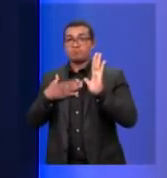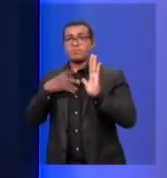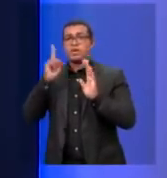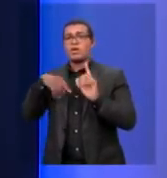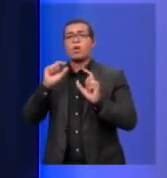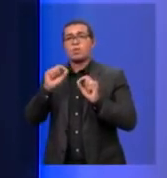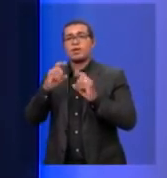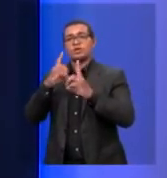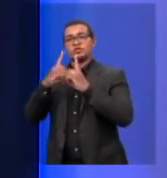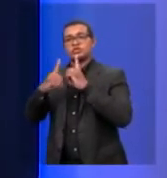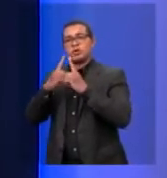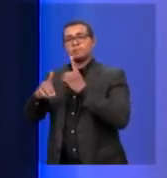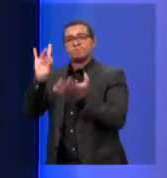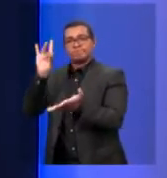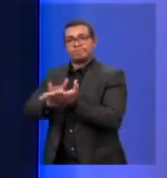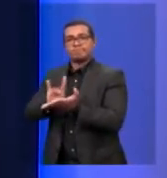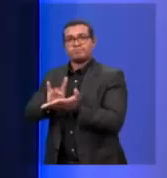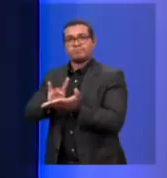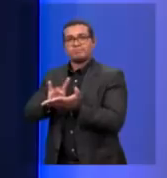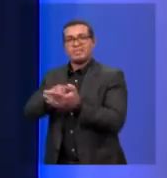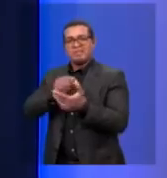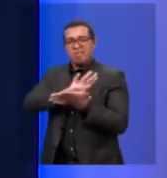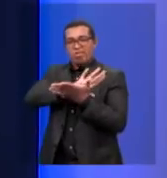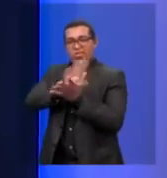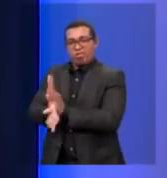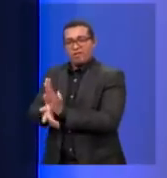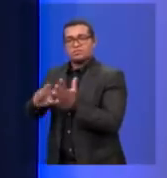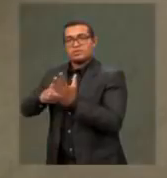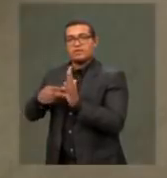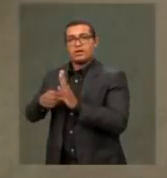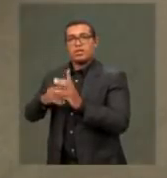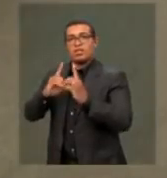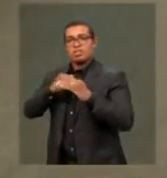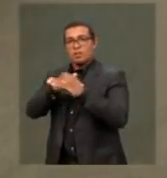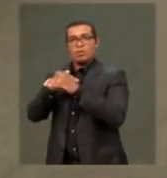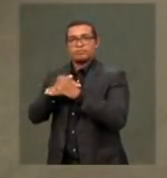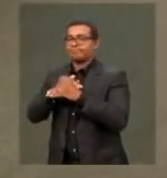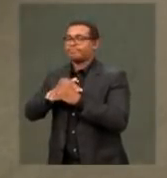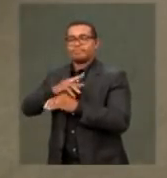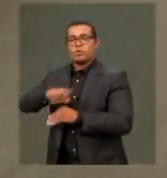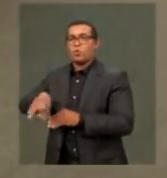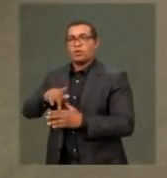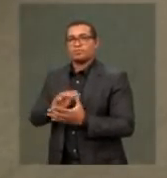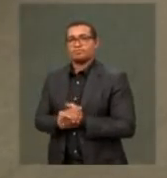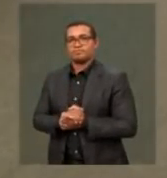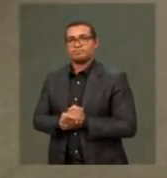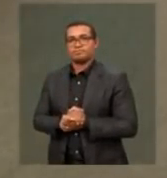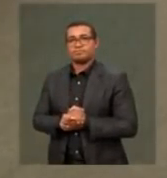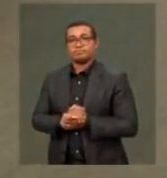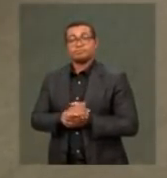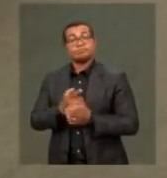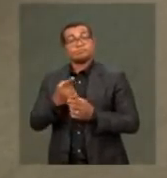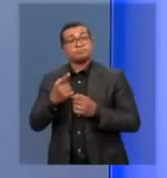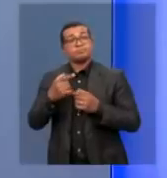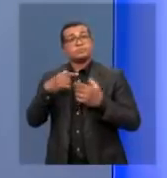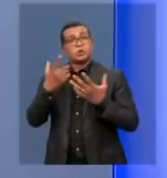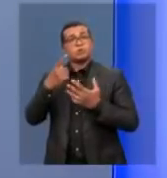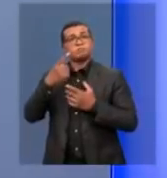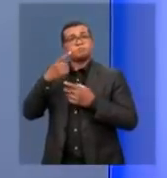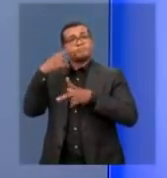não deve ser o caminho para uma gestão democrática jaqueline é na verdade é